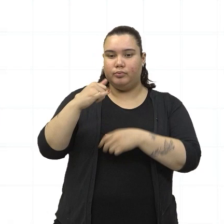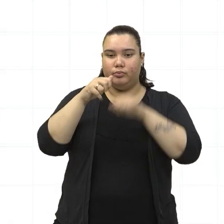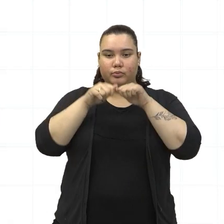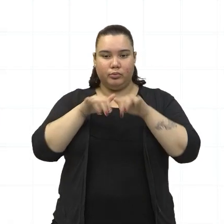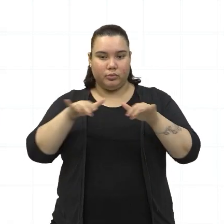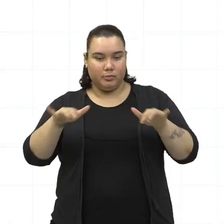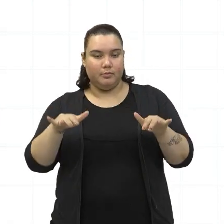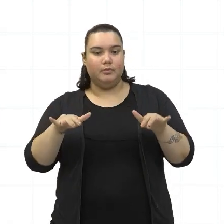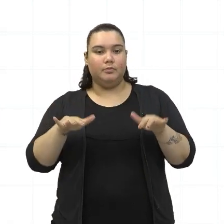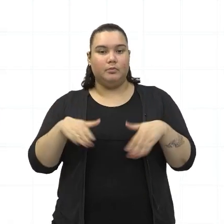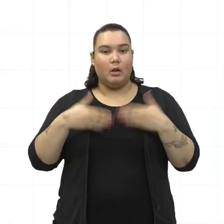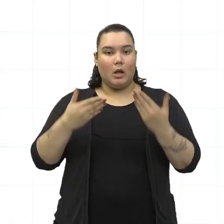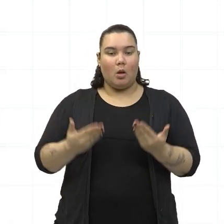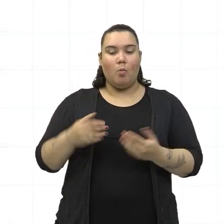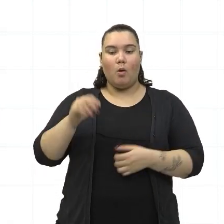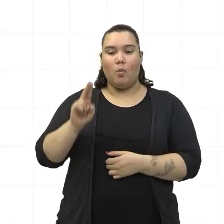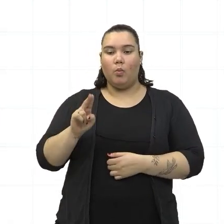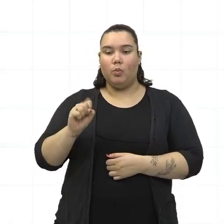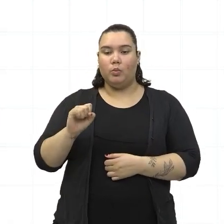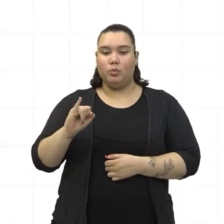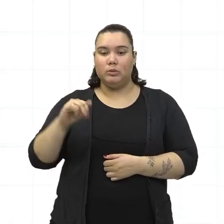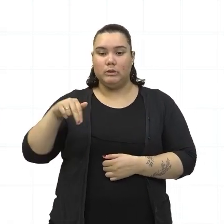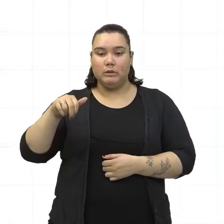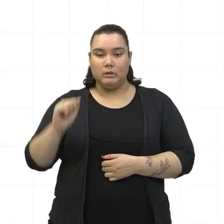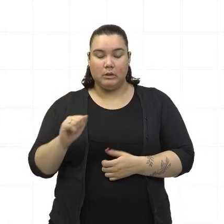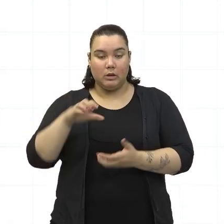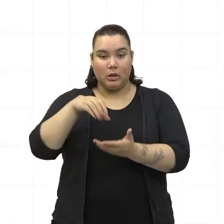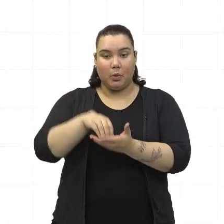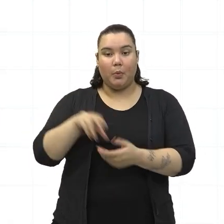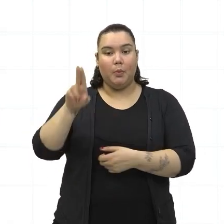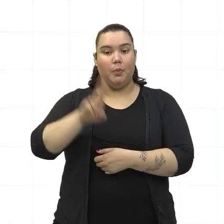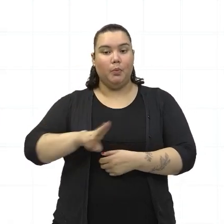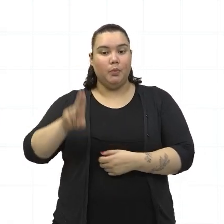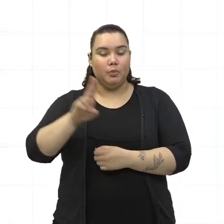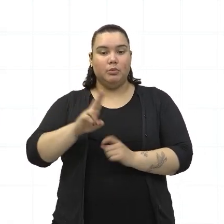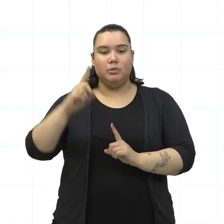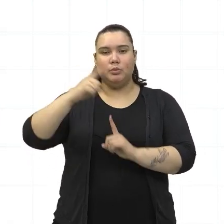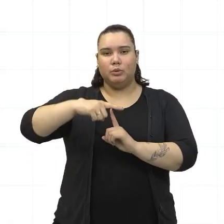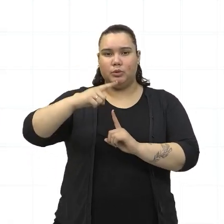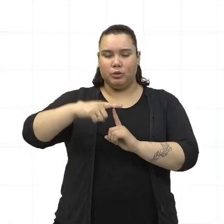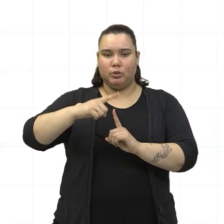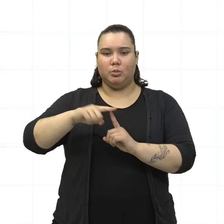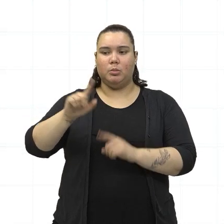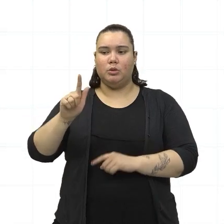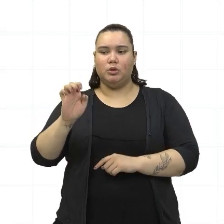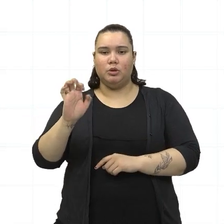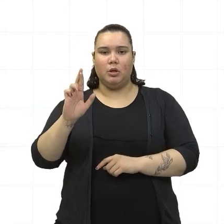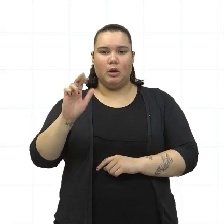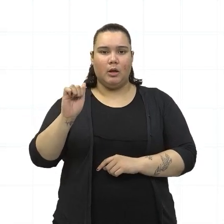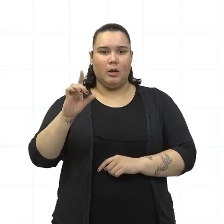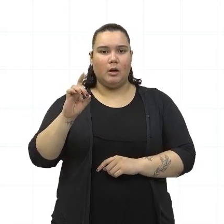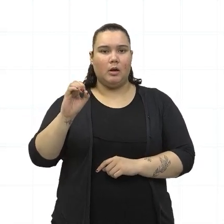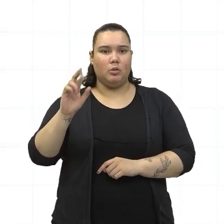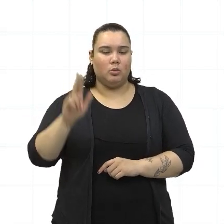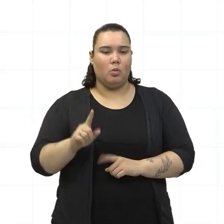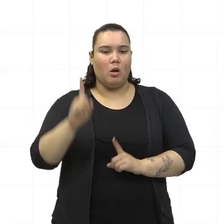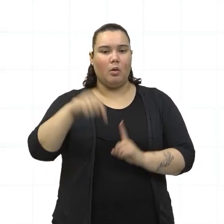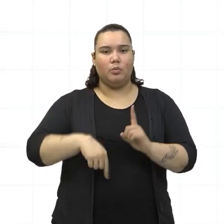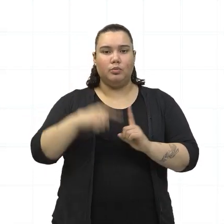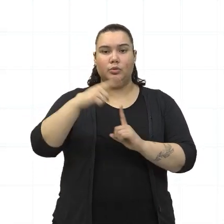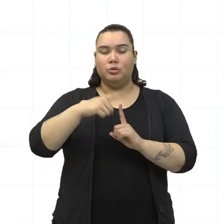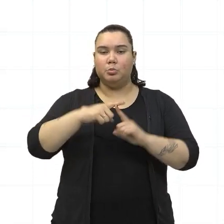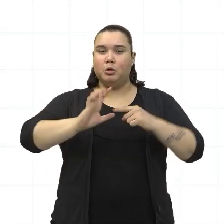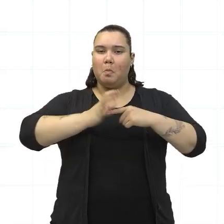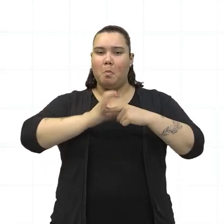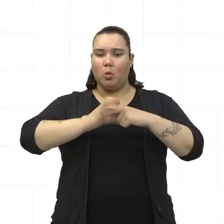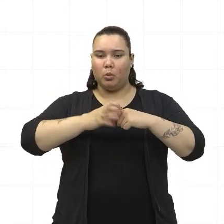observando aí é que essas usinas elas vão utilizar esses geradores que vão converter a energia mecânica proveniente de